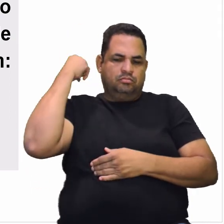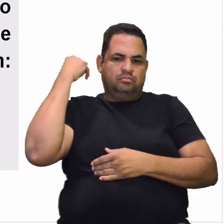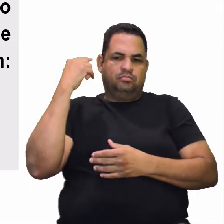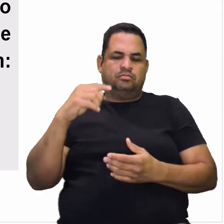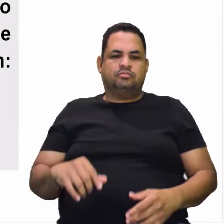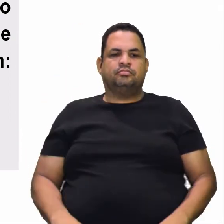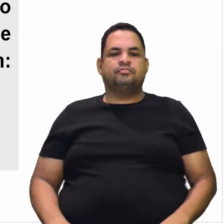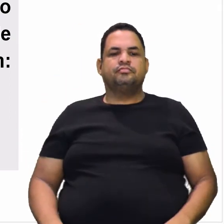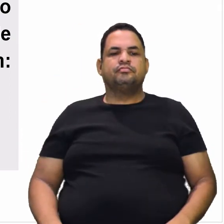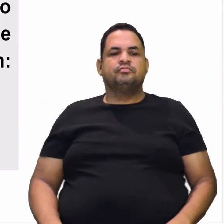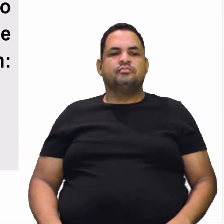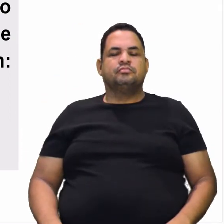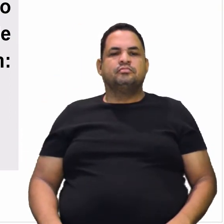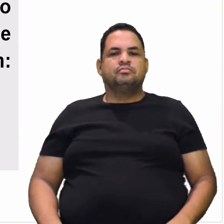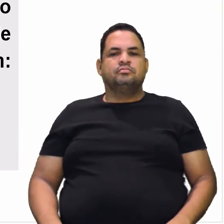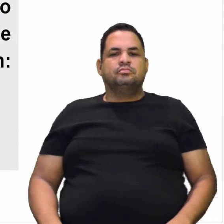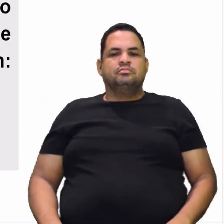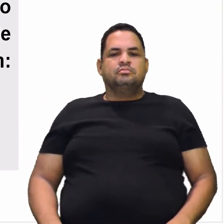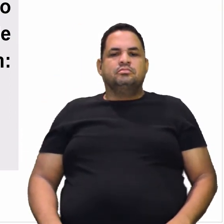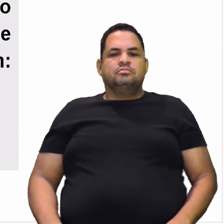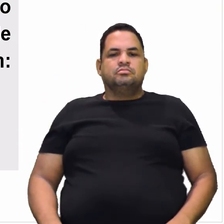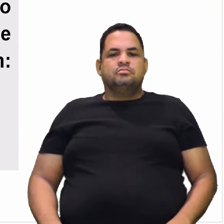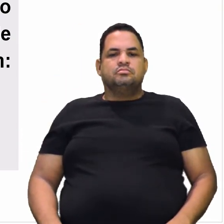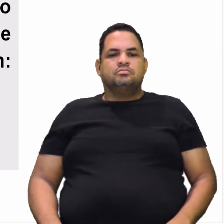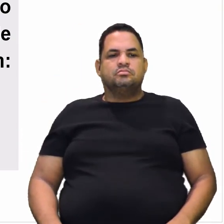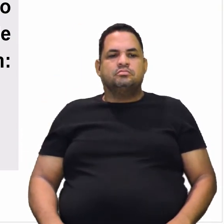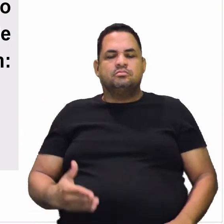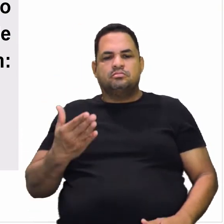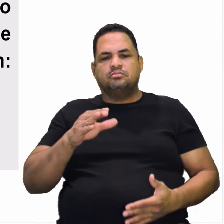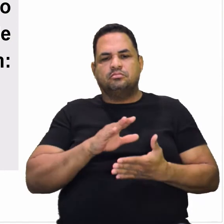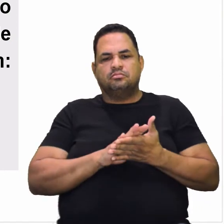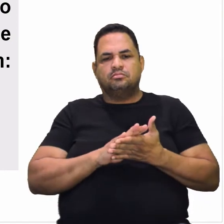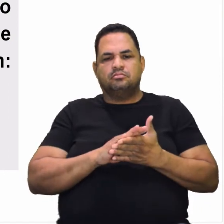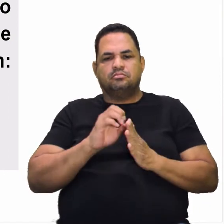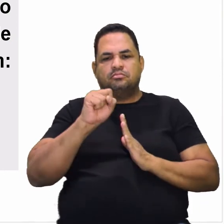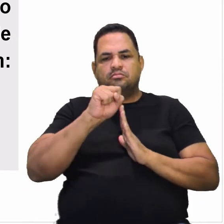É um artigo feito por Demecino Júnior,